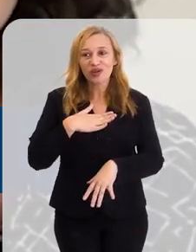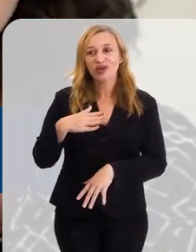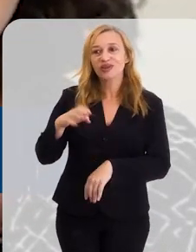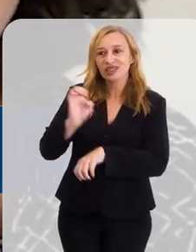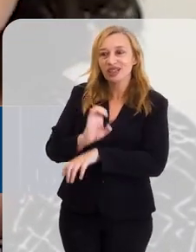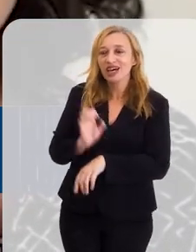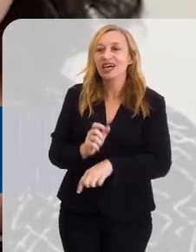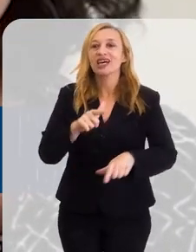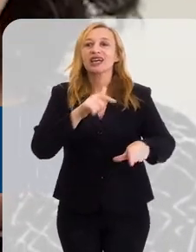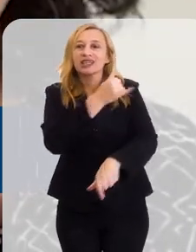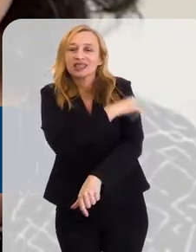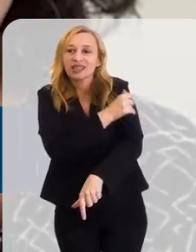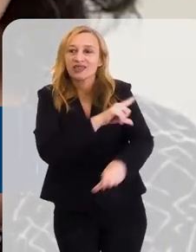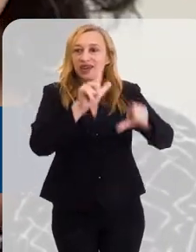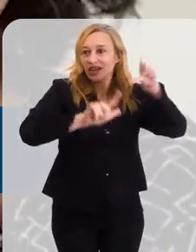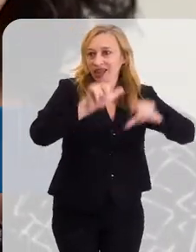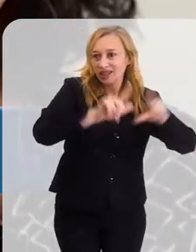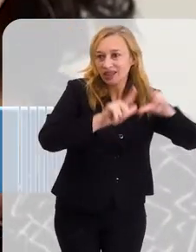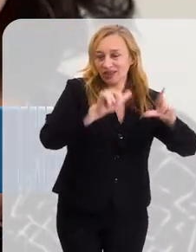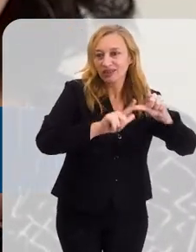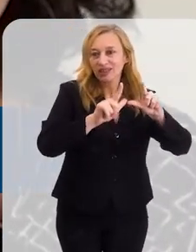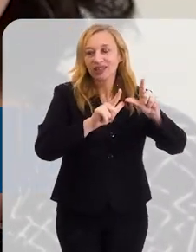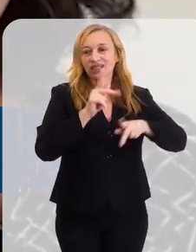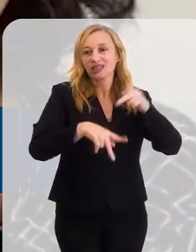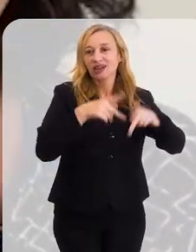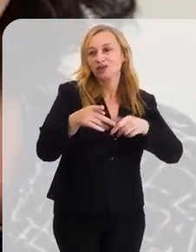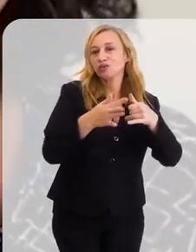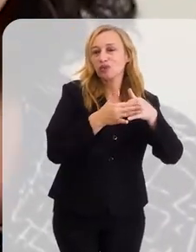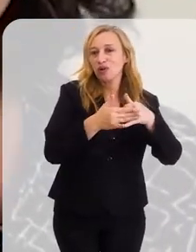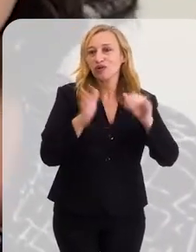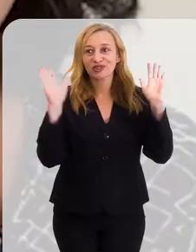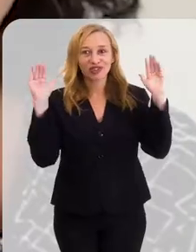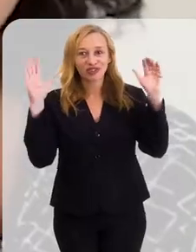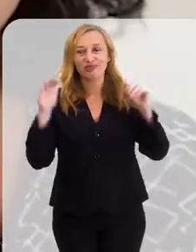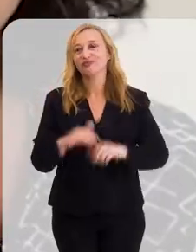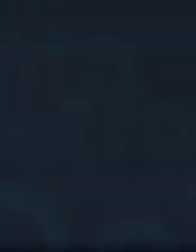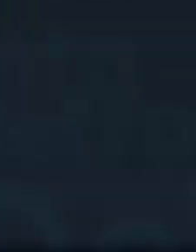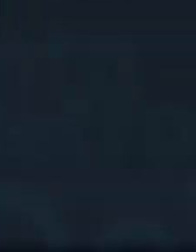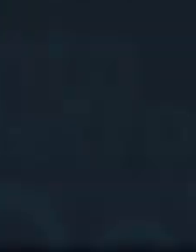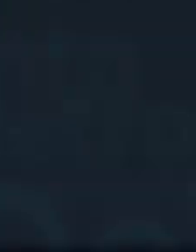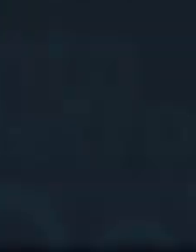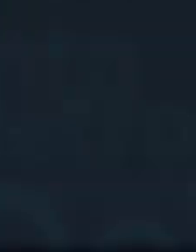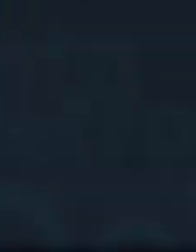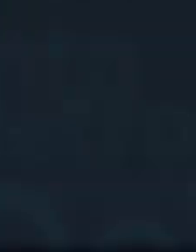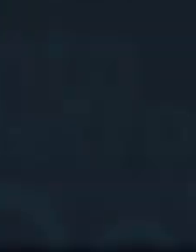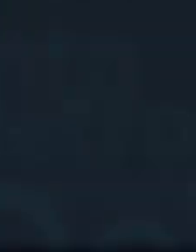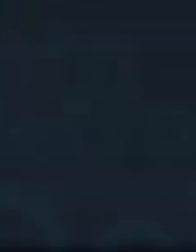podcast Quero Discutir o Meu Estado. TV Alerj, o Canal do Povo. Até a próxima.